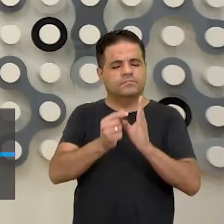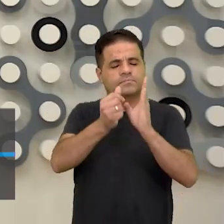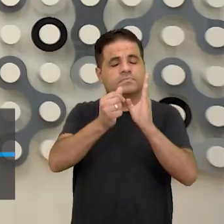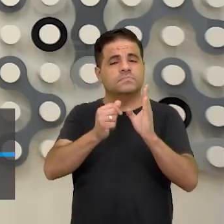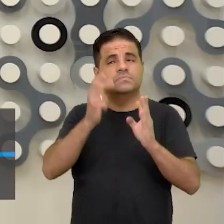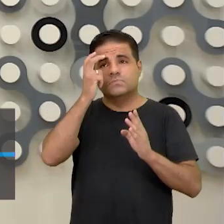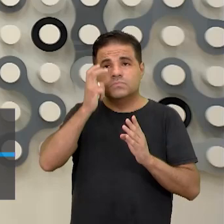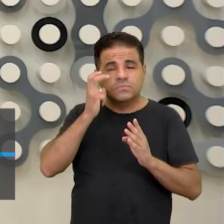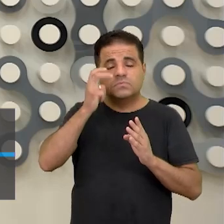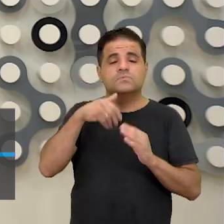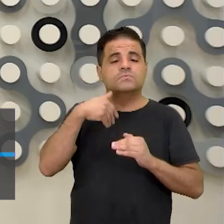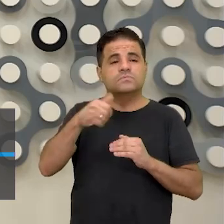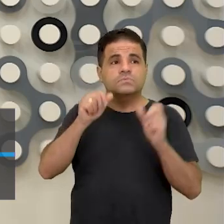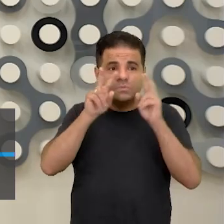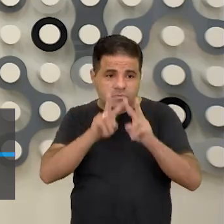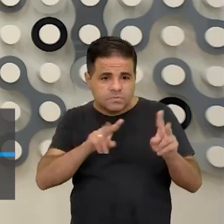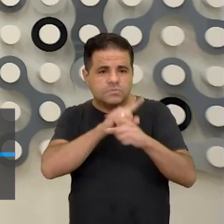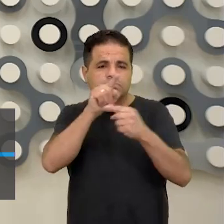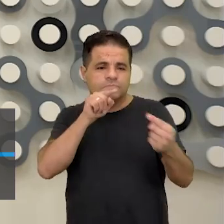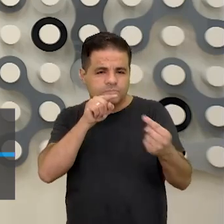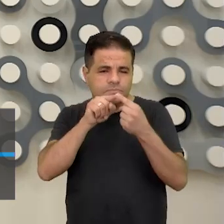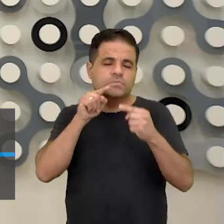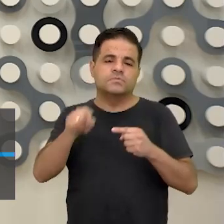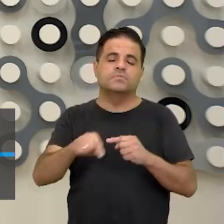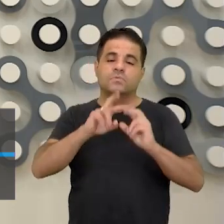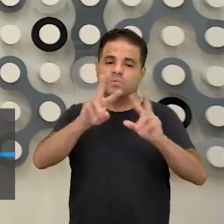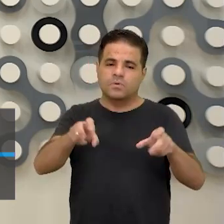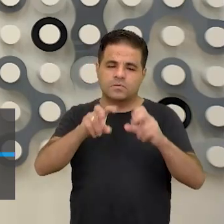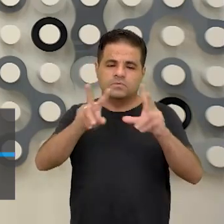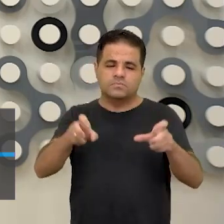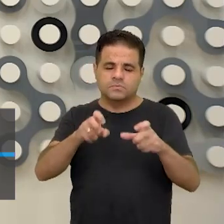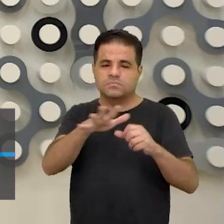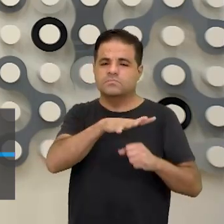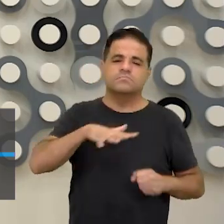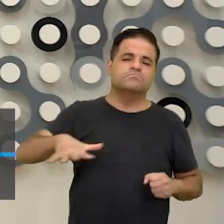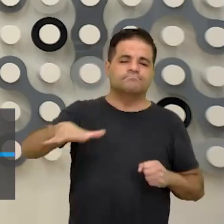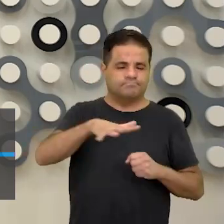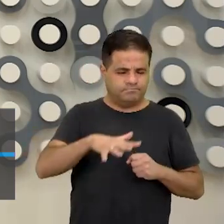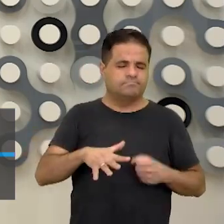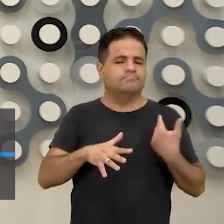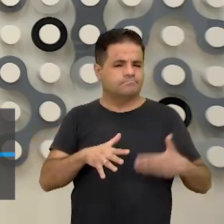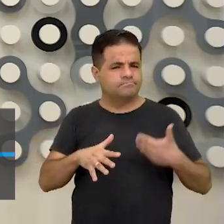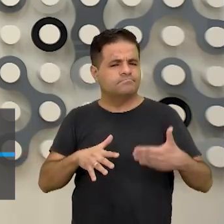cultura que é aquela cultura que visa também lucrar a partir